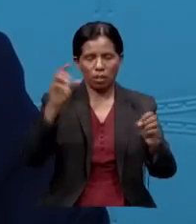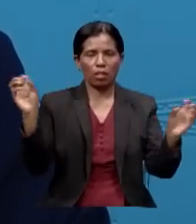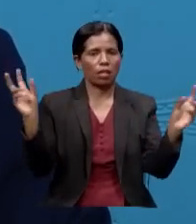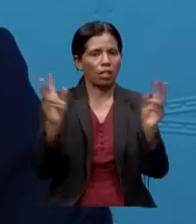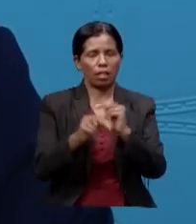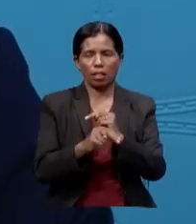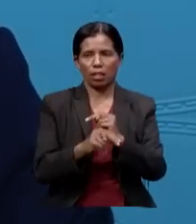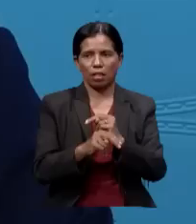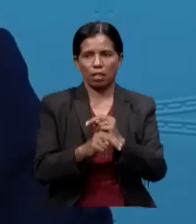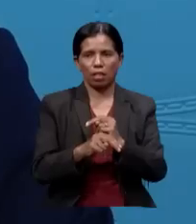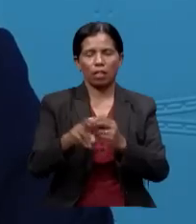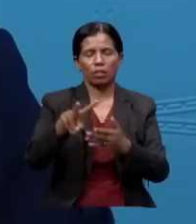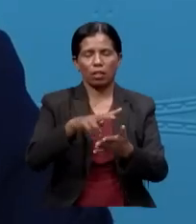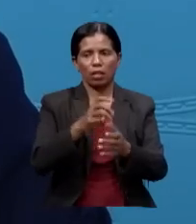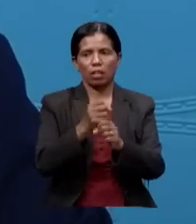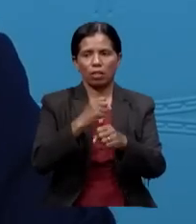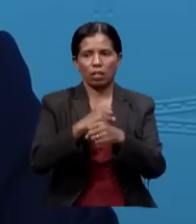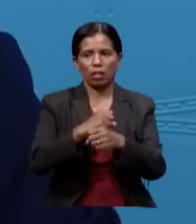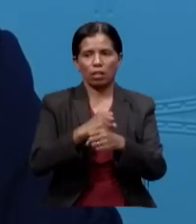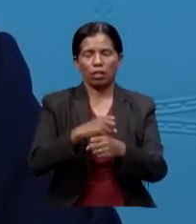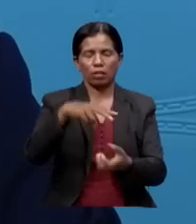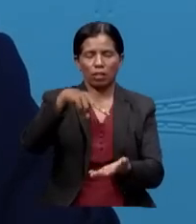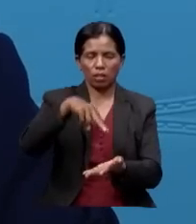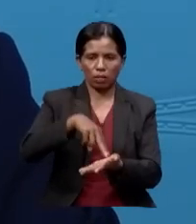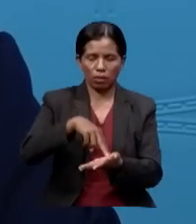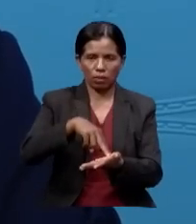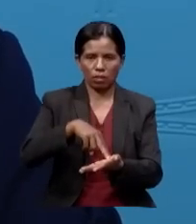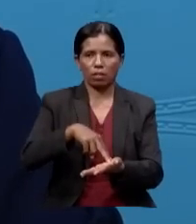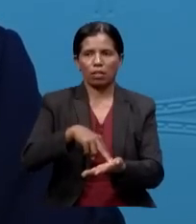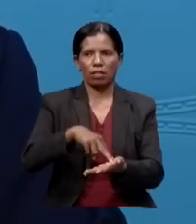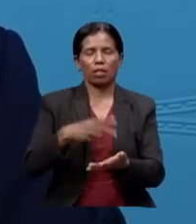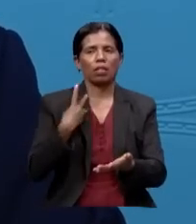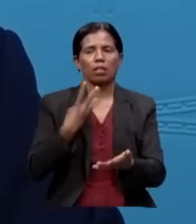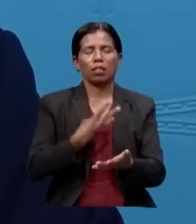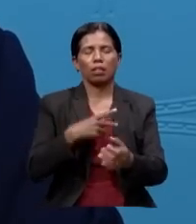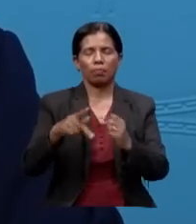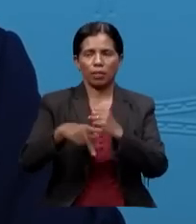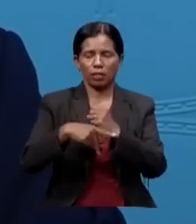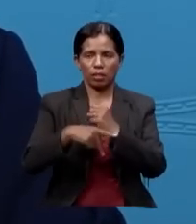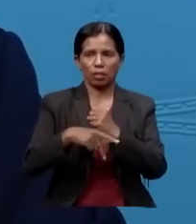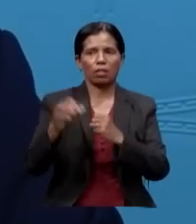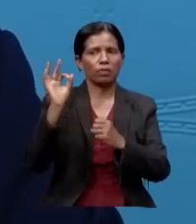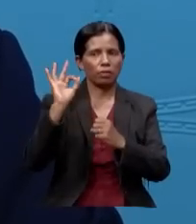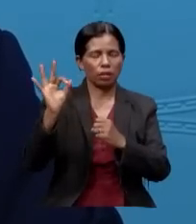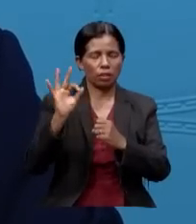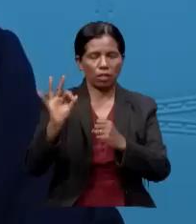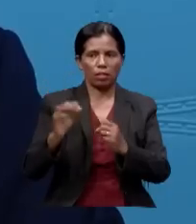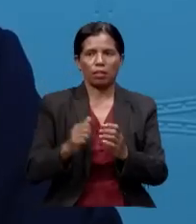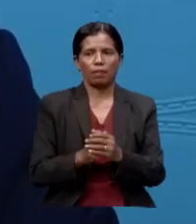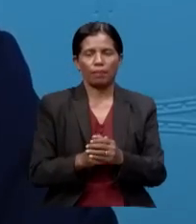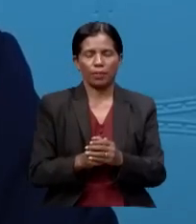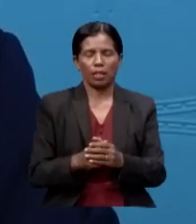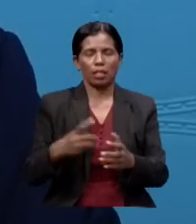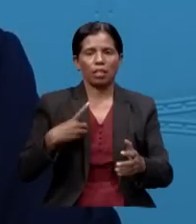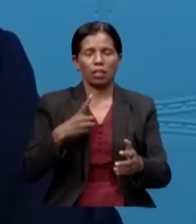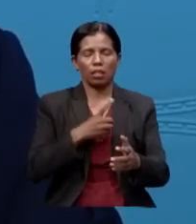Laekarek, a tu viabiliza ka sai aiton ka deitmos, Ita Fretlin Lahetan Boy, deputado